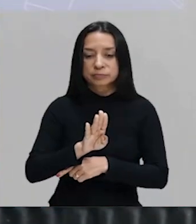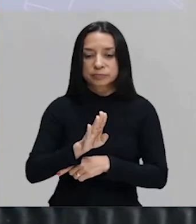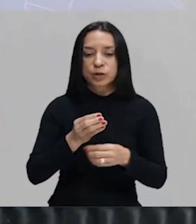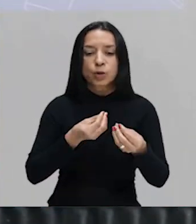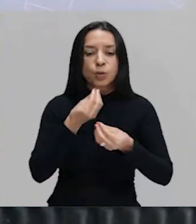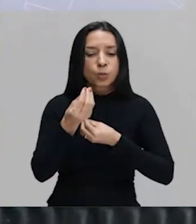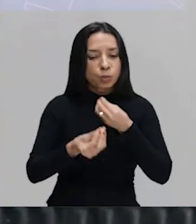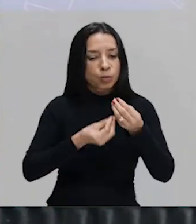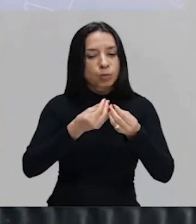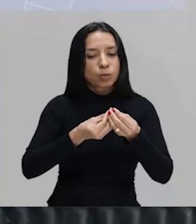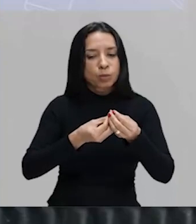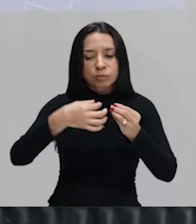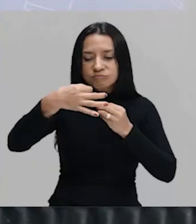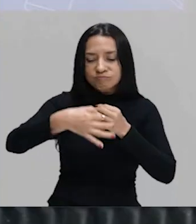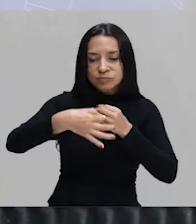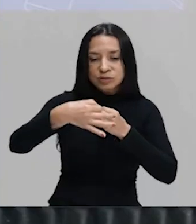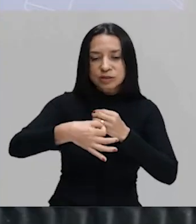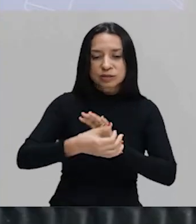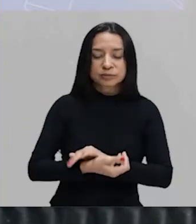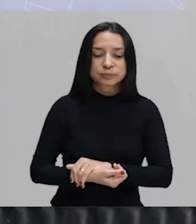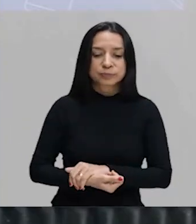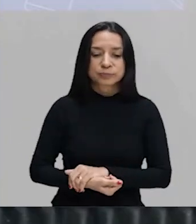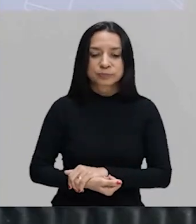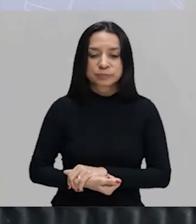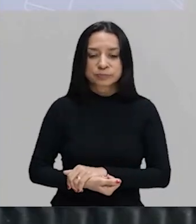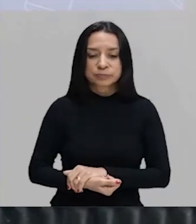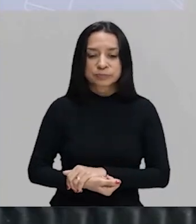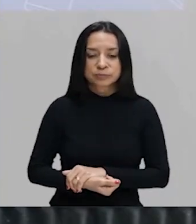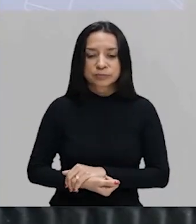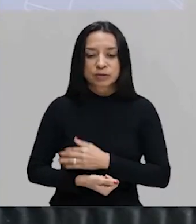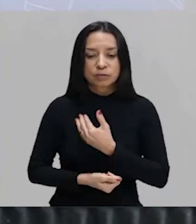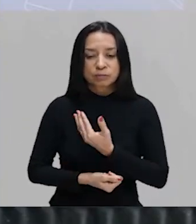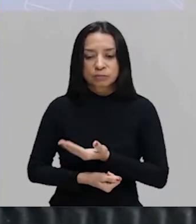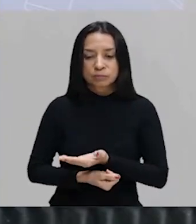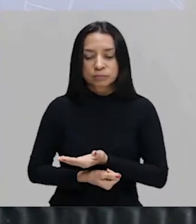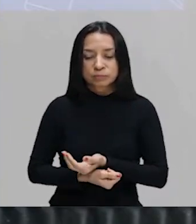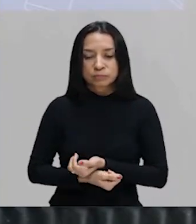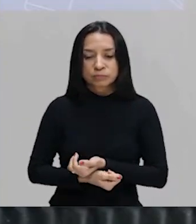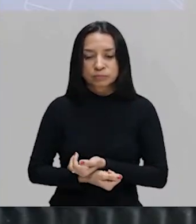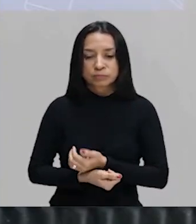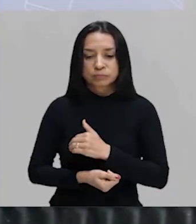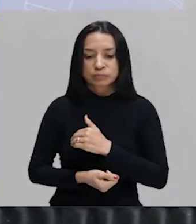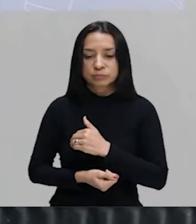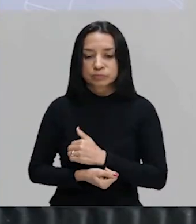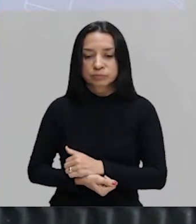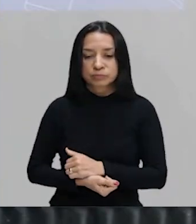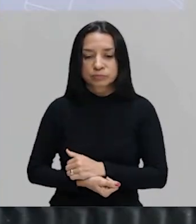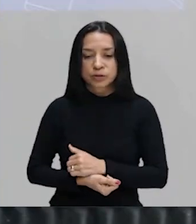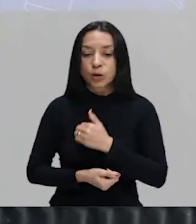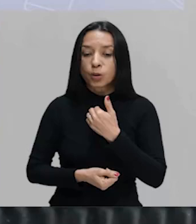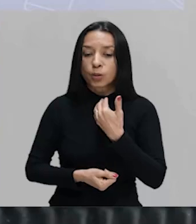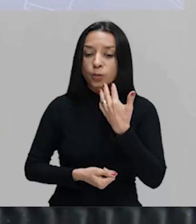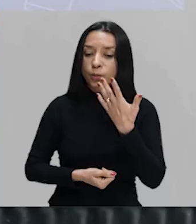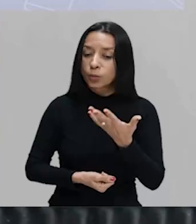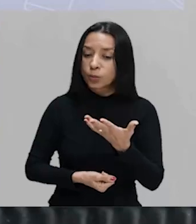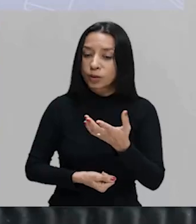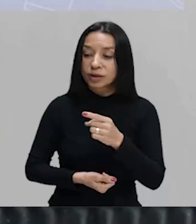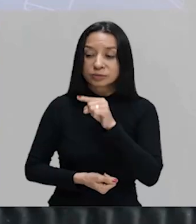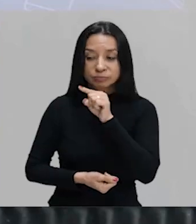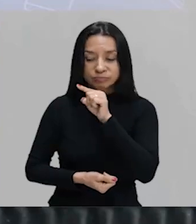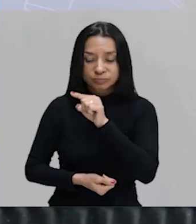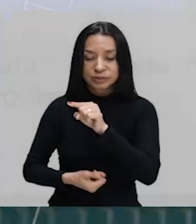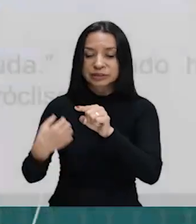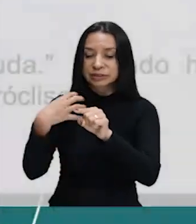que ficaria? Quando sentiu-se em dificuldade, o correto seria quando se sentiu em